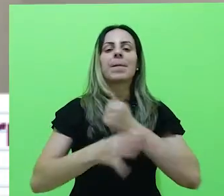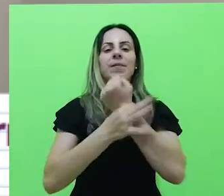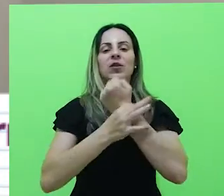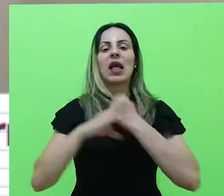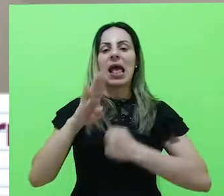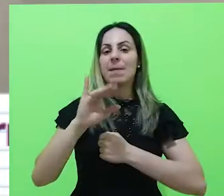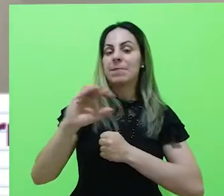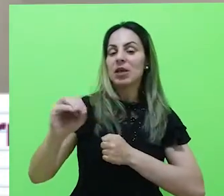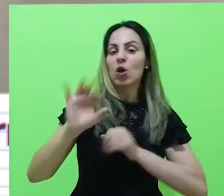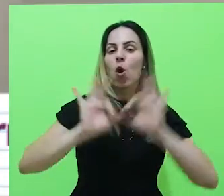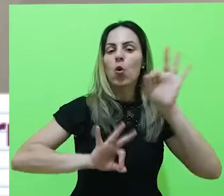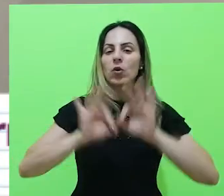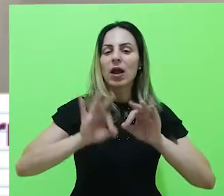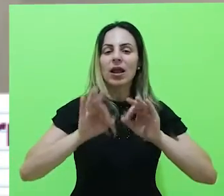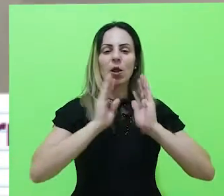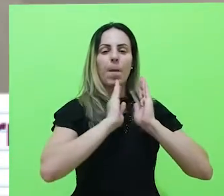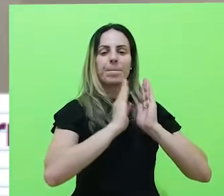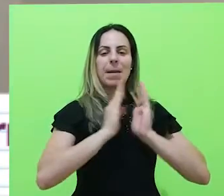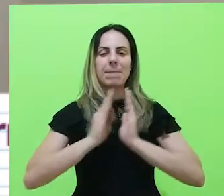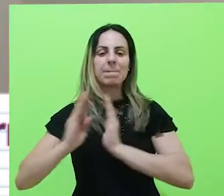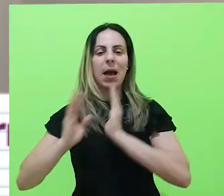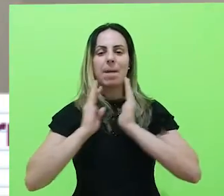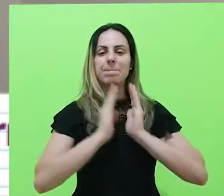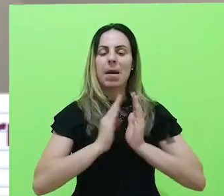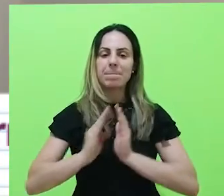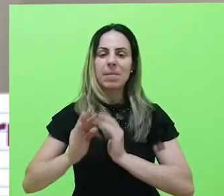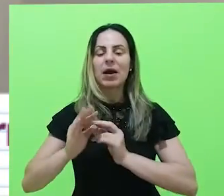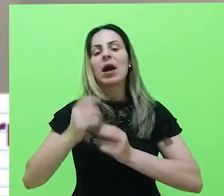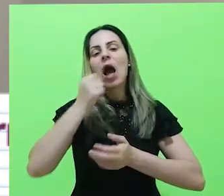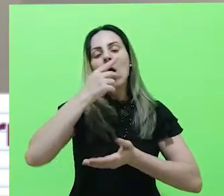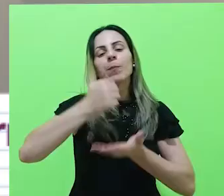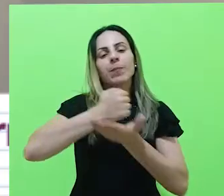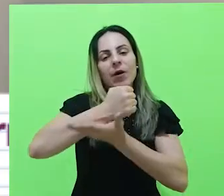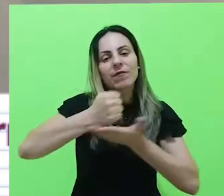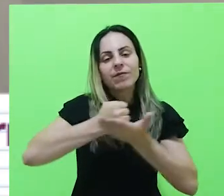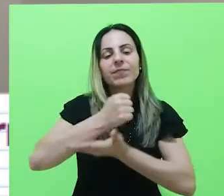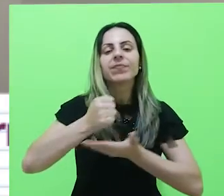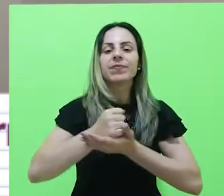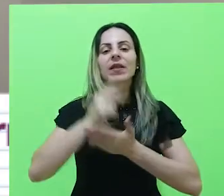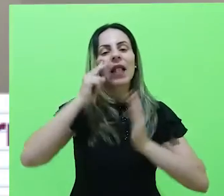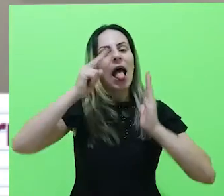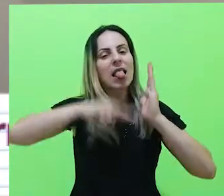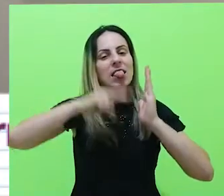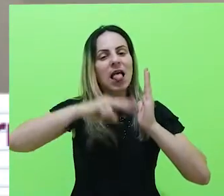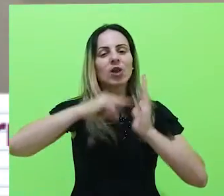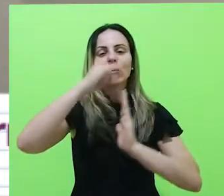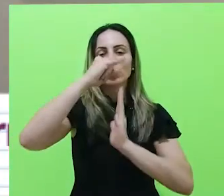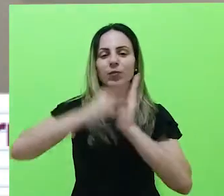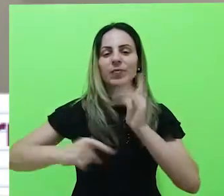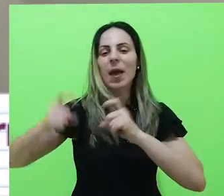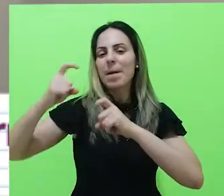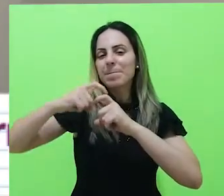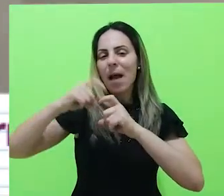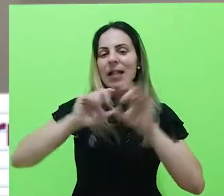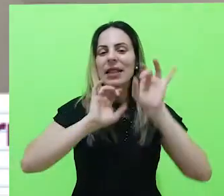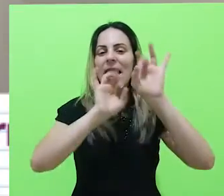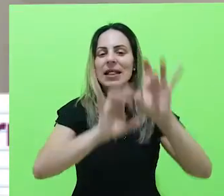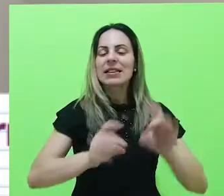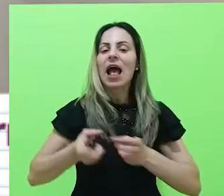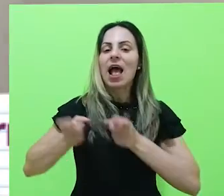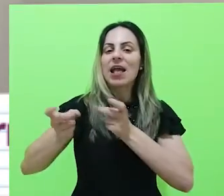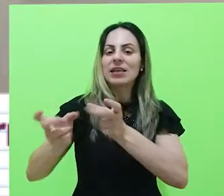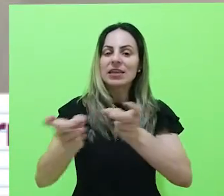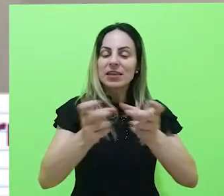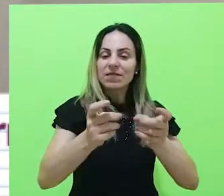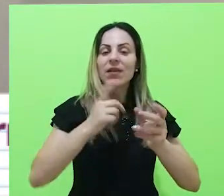biossegurança, organização do estoque, noções de farmacologia, leitura de receitas, técnicas de vendas e